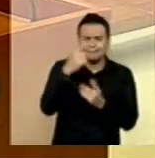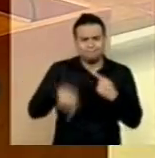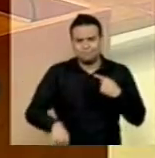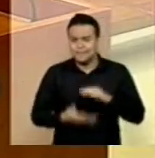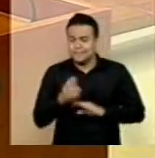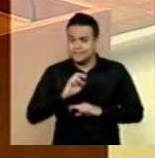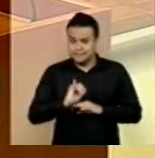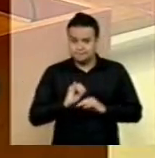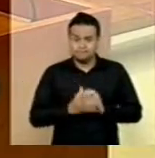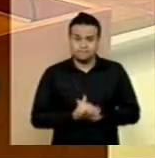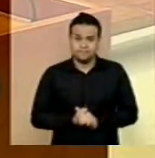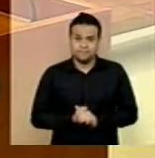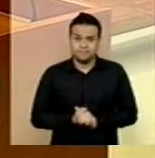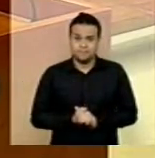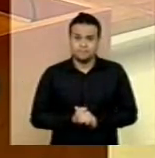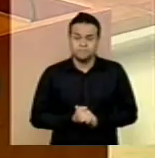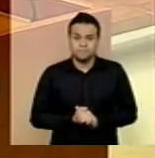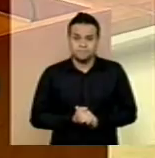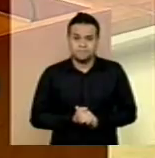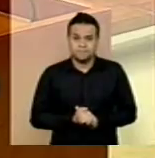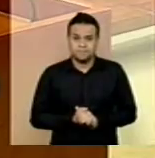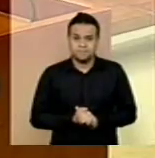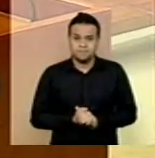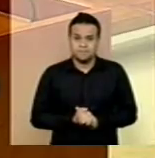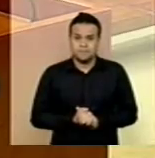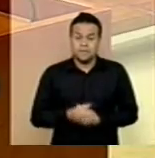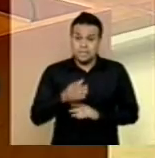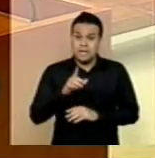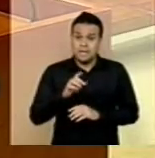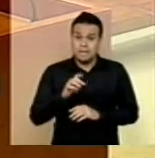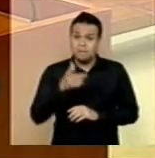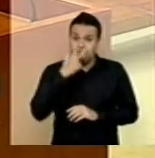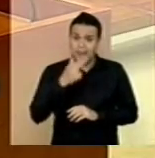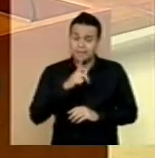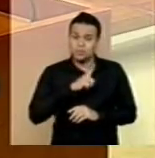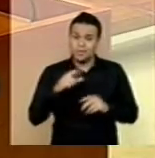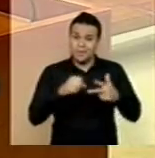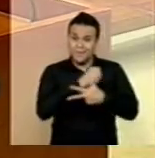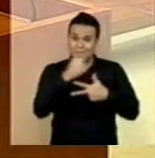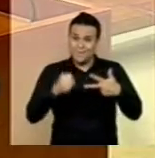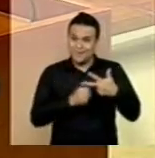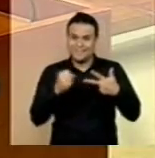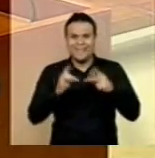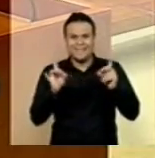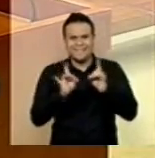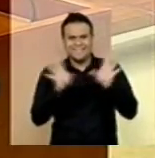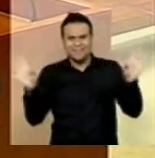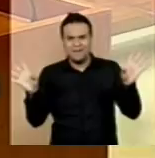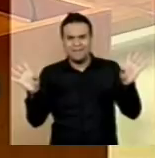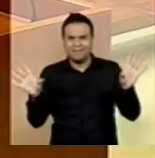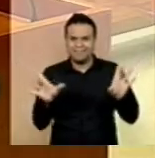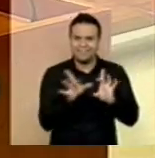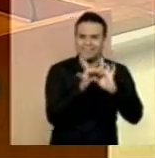qual ele elenca a independência e a harmonia dos poderes como uma maneira